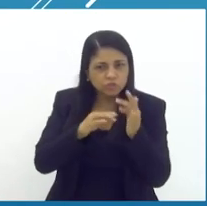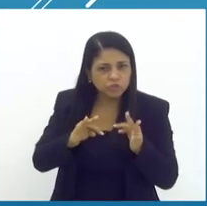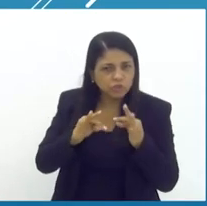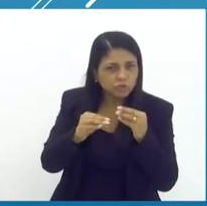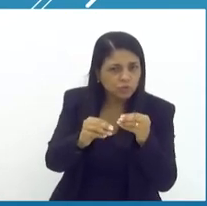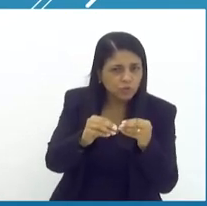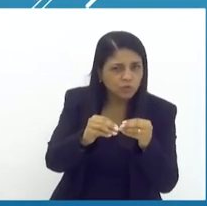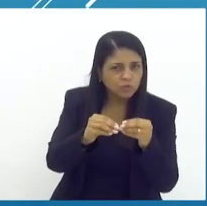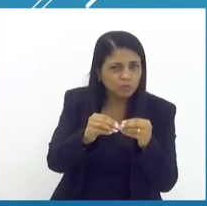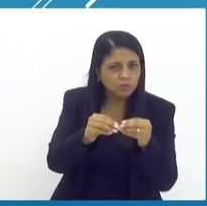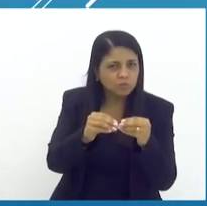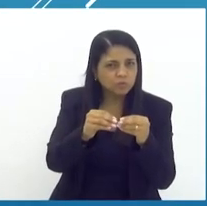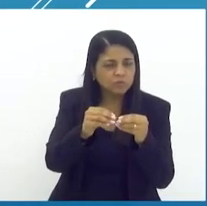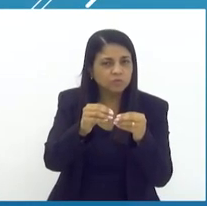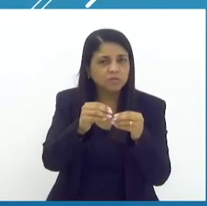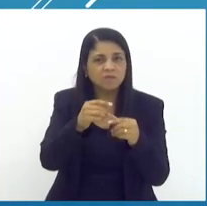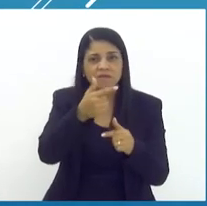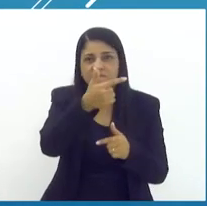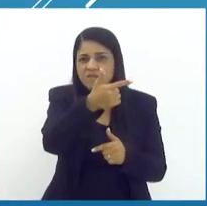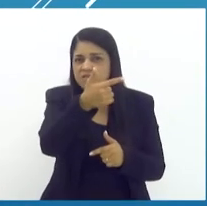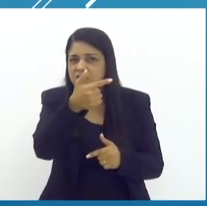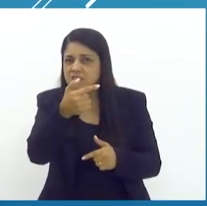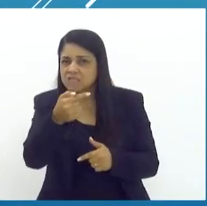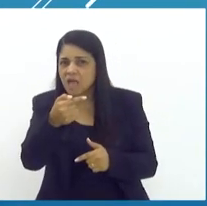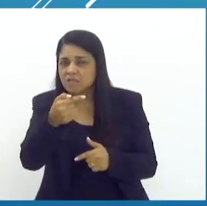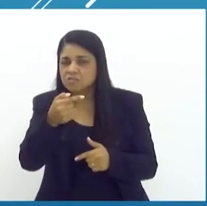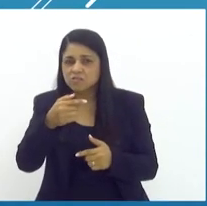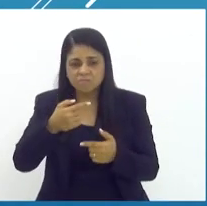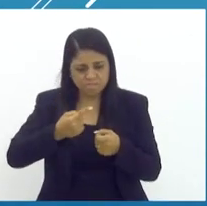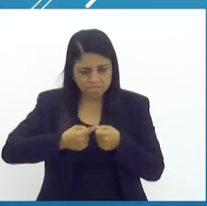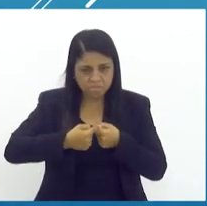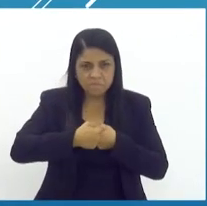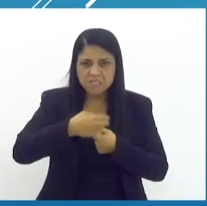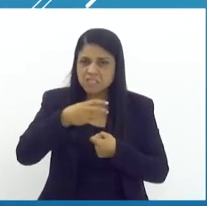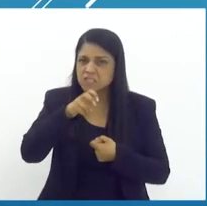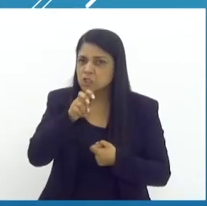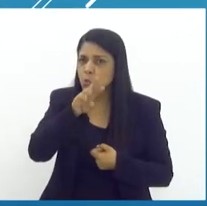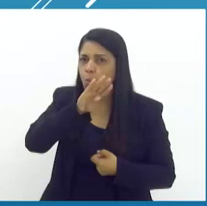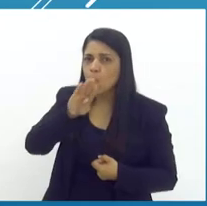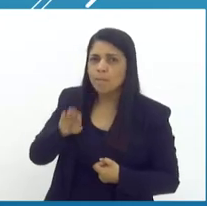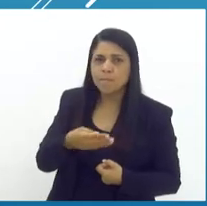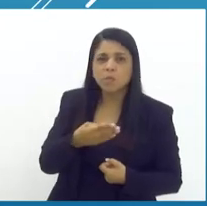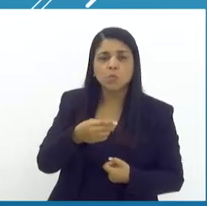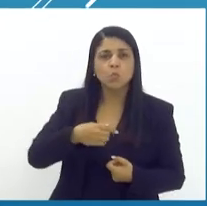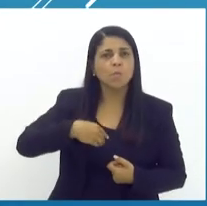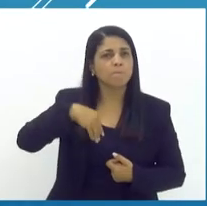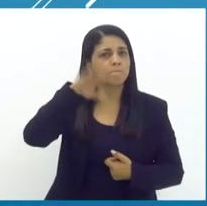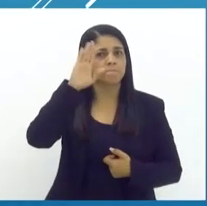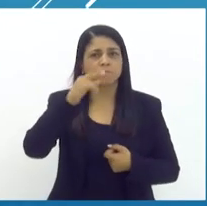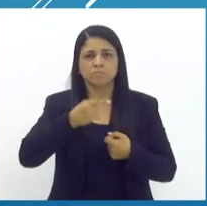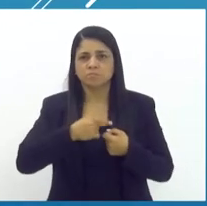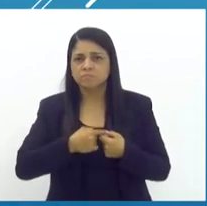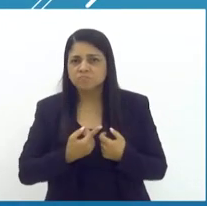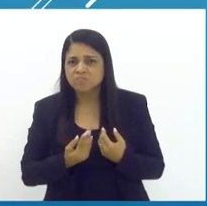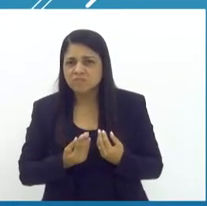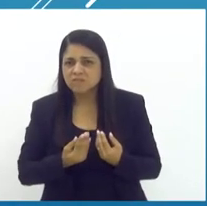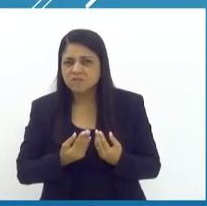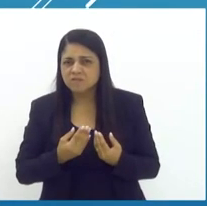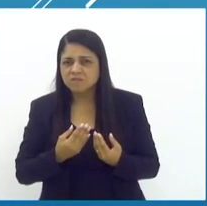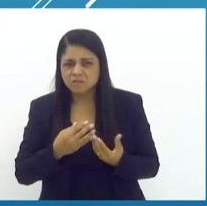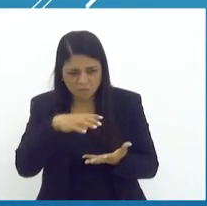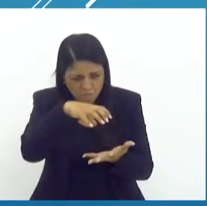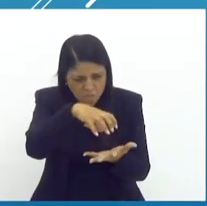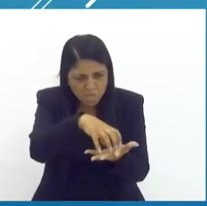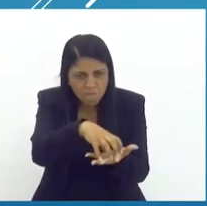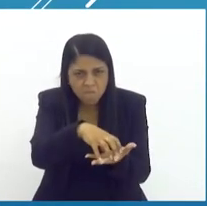das 27 nada da federação de cinco mais cinco mil municípios concentrados na mão de poucos isso é